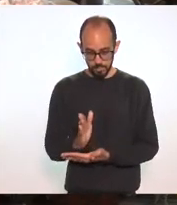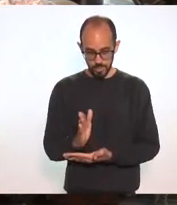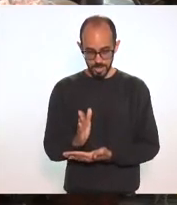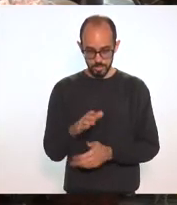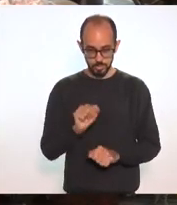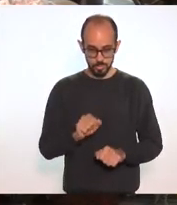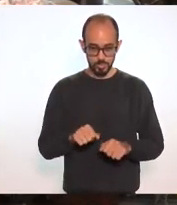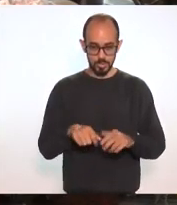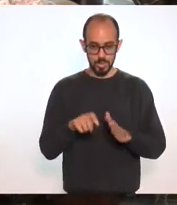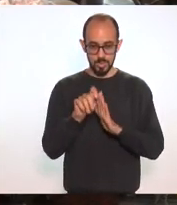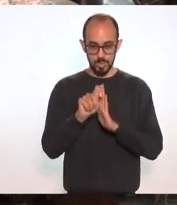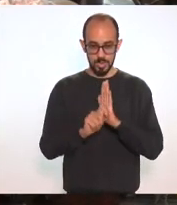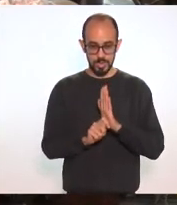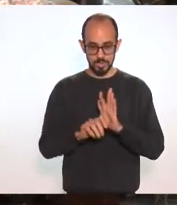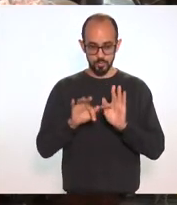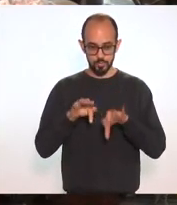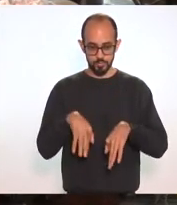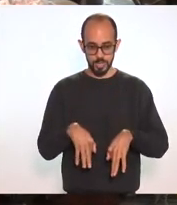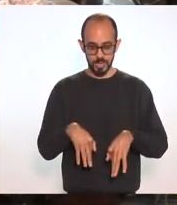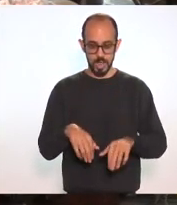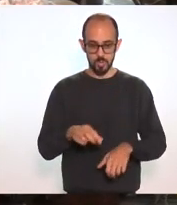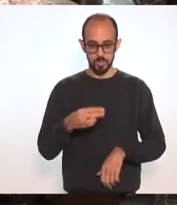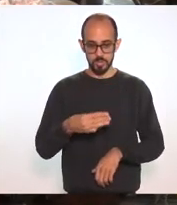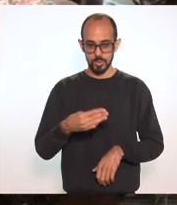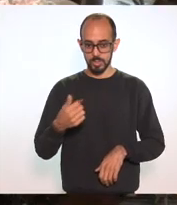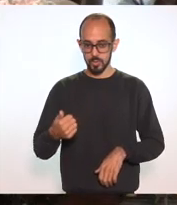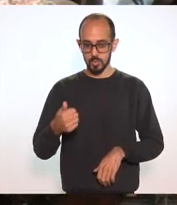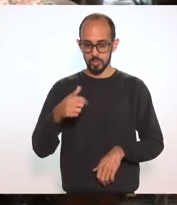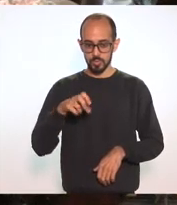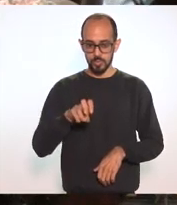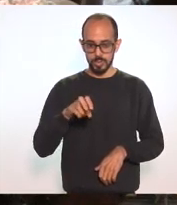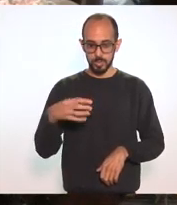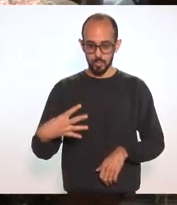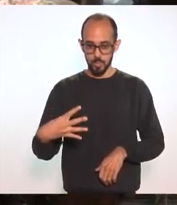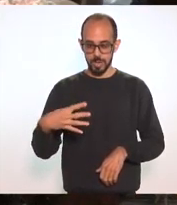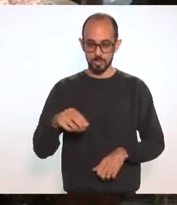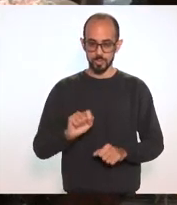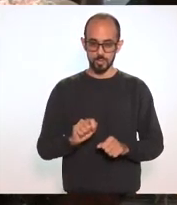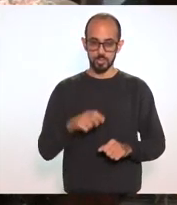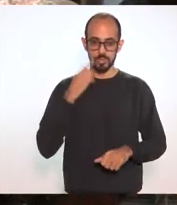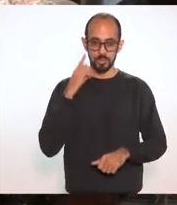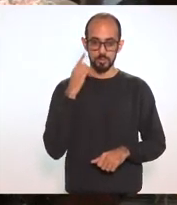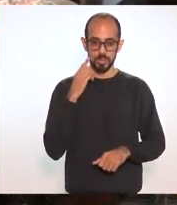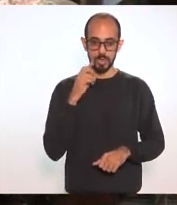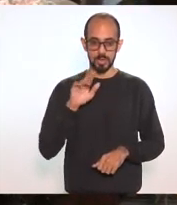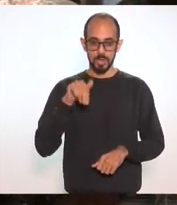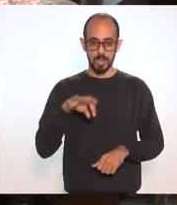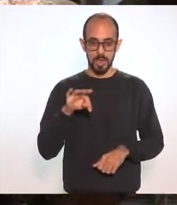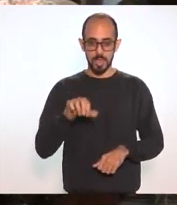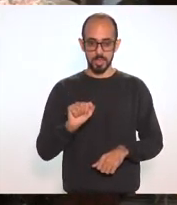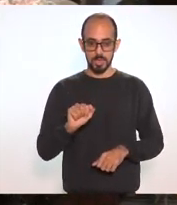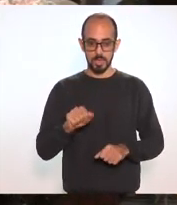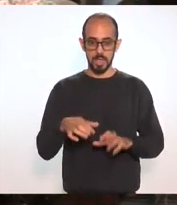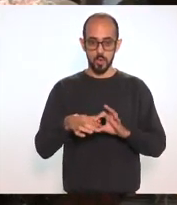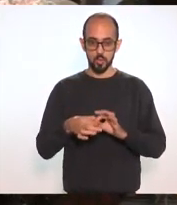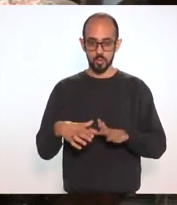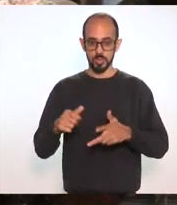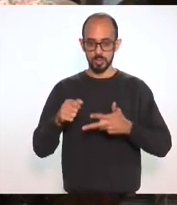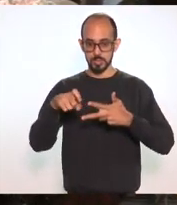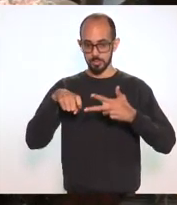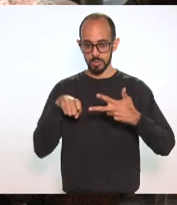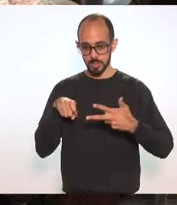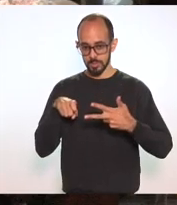redação final, projeto de lei 3154-2020, de autoria do deputado Renato Zaca, que autoriza o Poder Executivo a proceder à reassunção